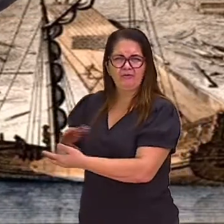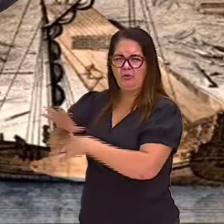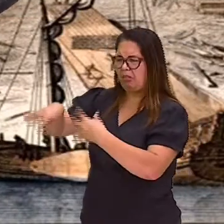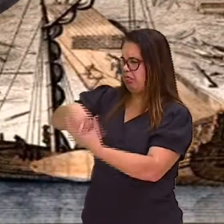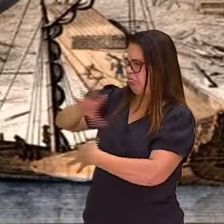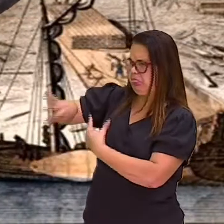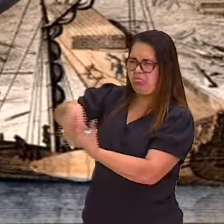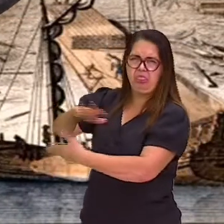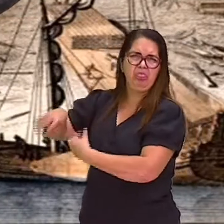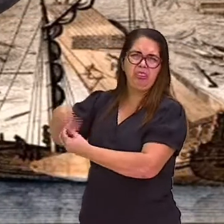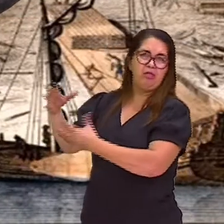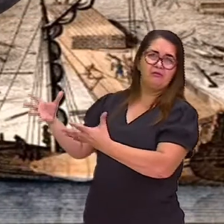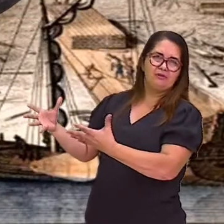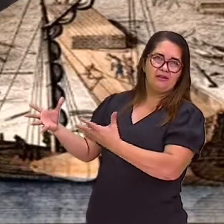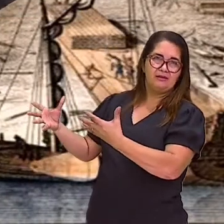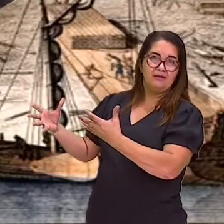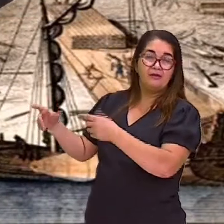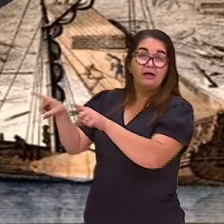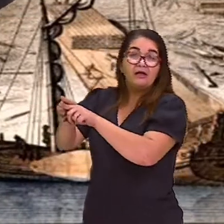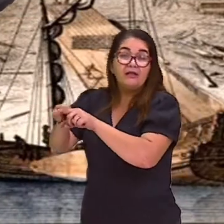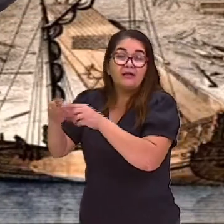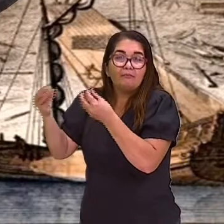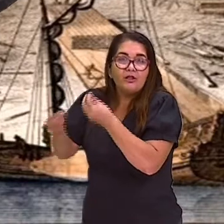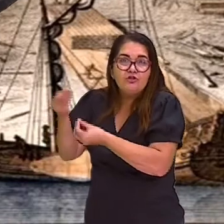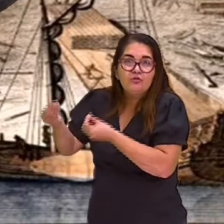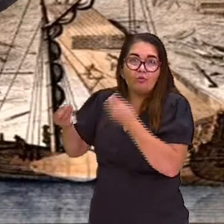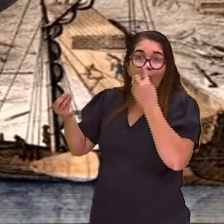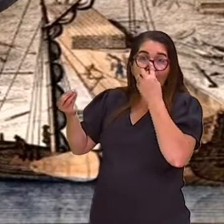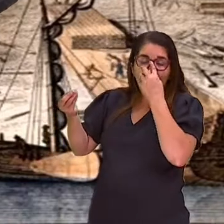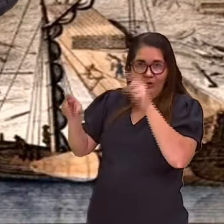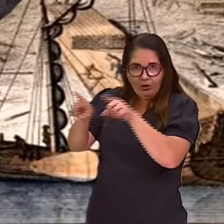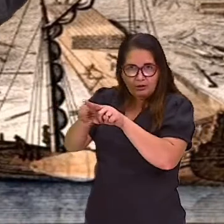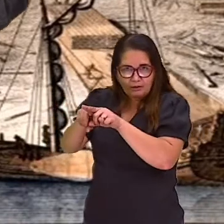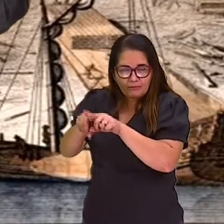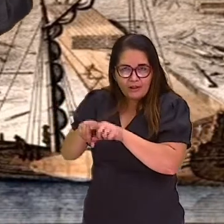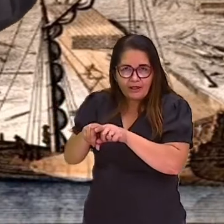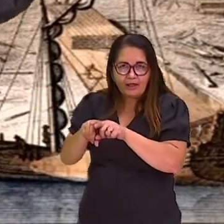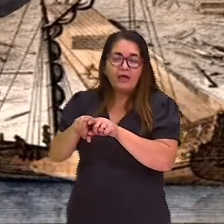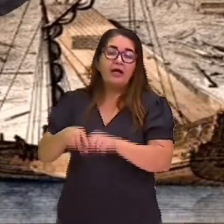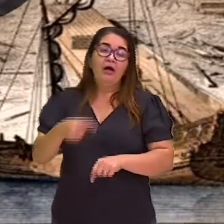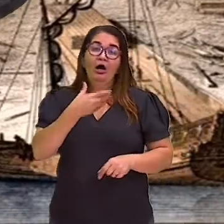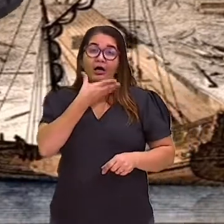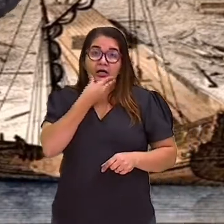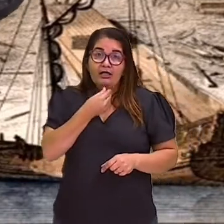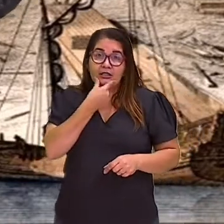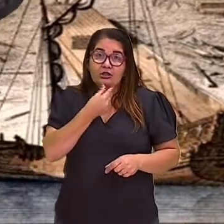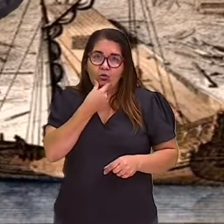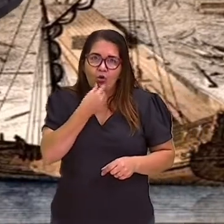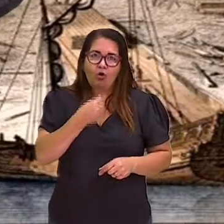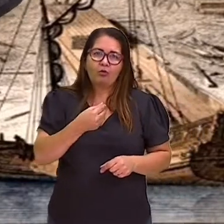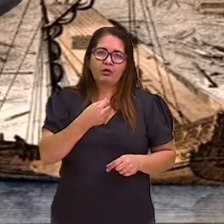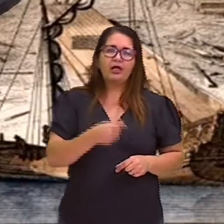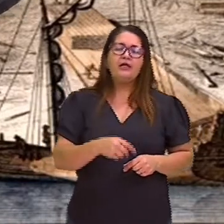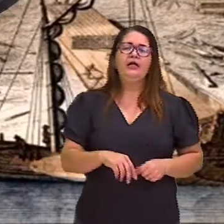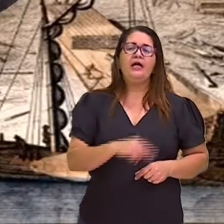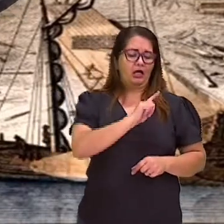Nessa questão, podemos destacar também a demissão de Nassau da sua função de governador-geral da colônia.